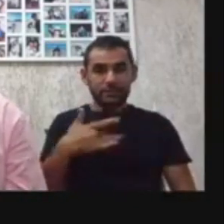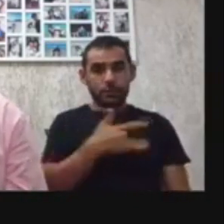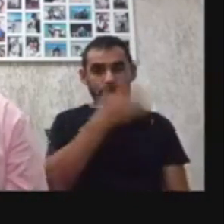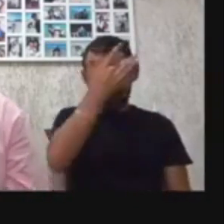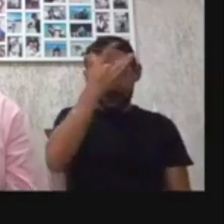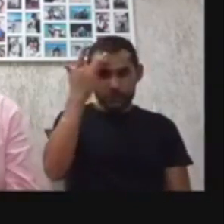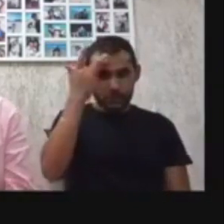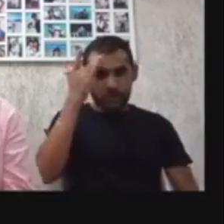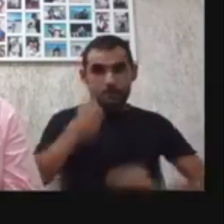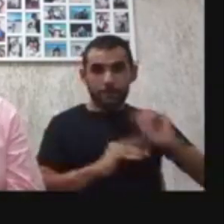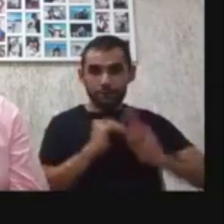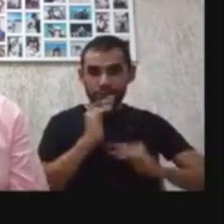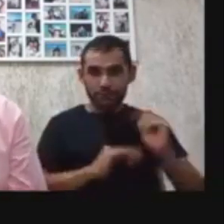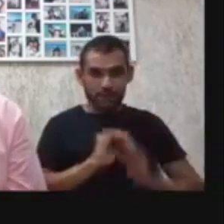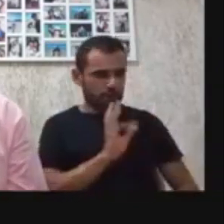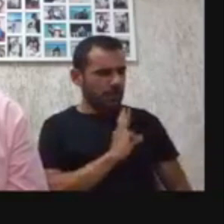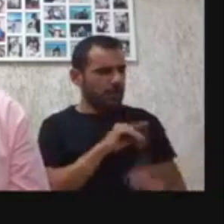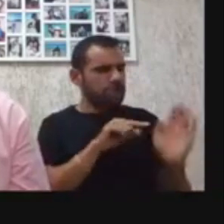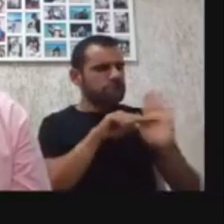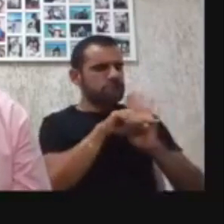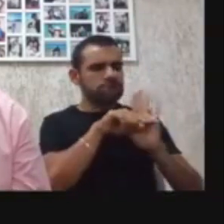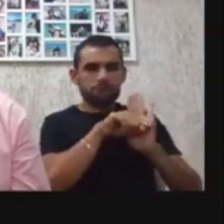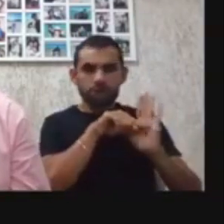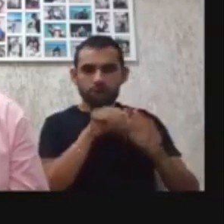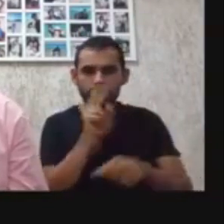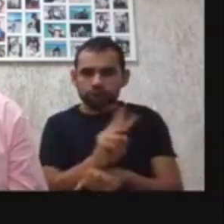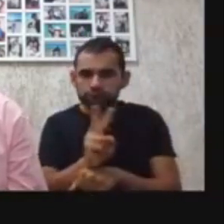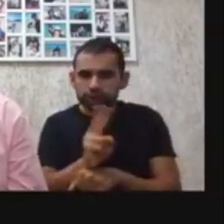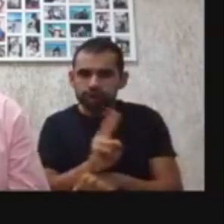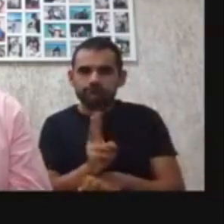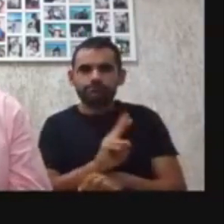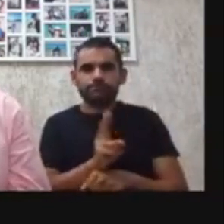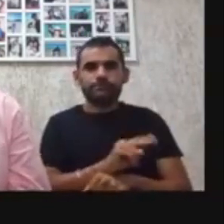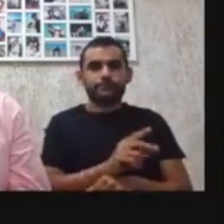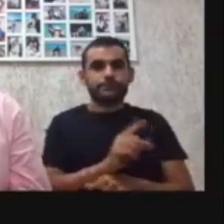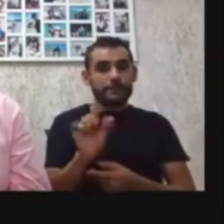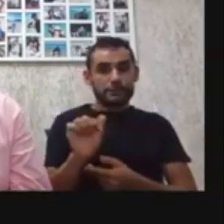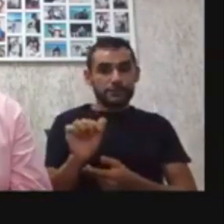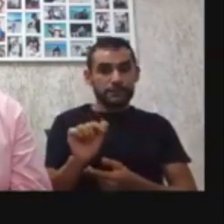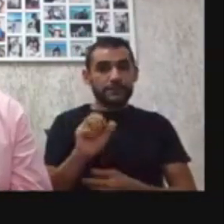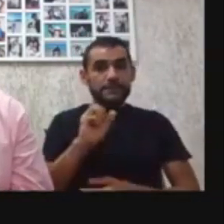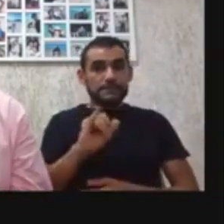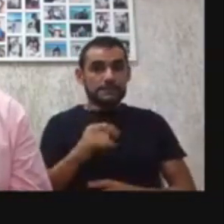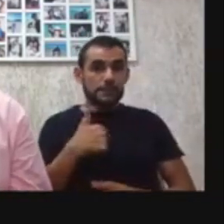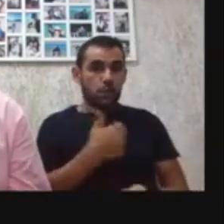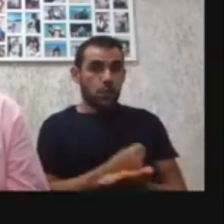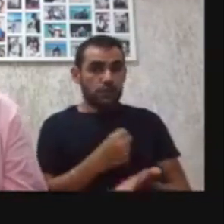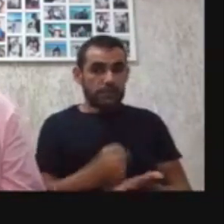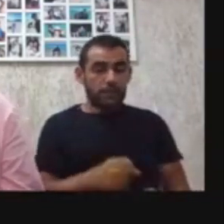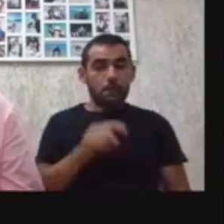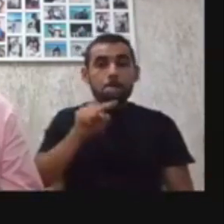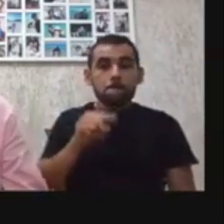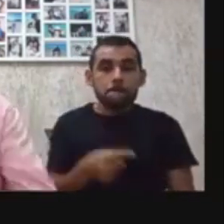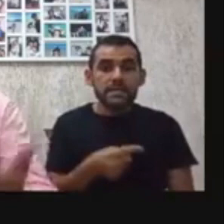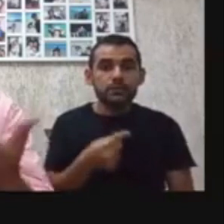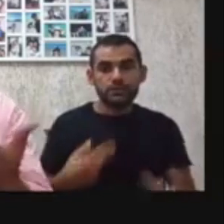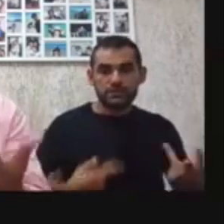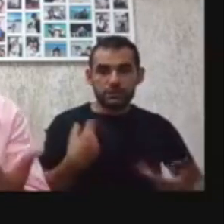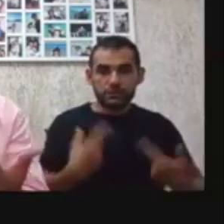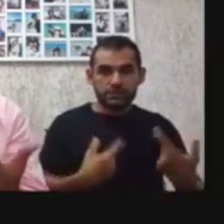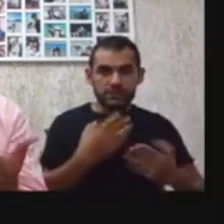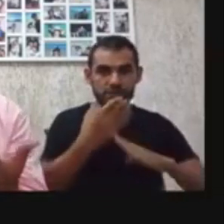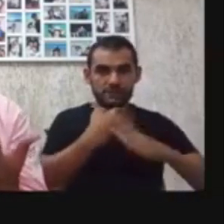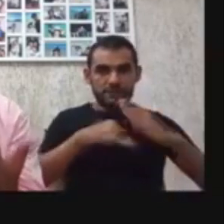pessoa técnica que acompanhe toda essa prestação de contas, essas planilhas. Se eu contratei 1.000 cirurgias na Santa Casa,